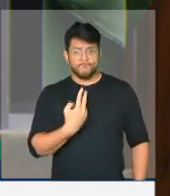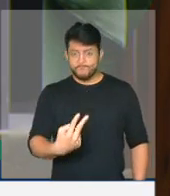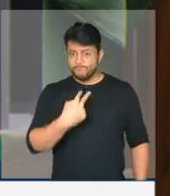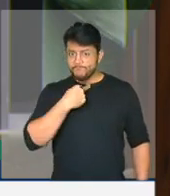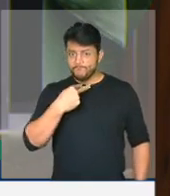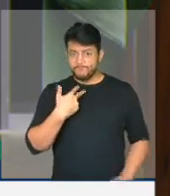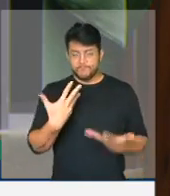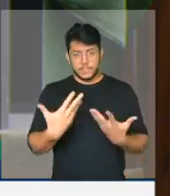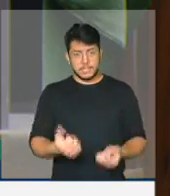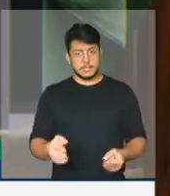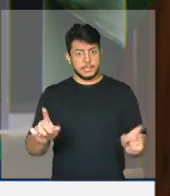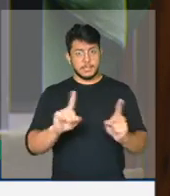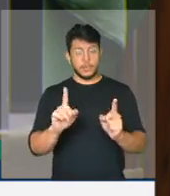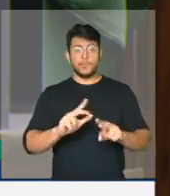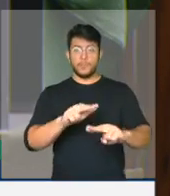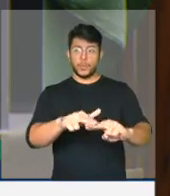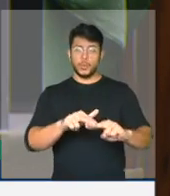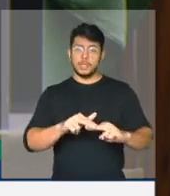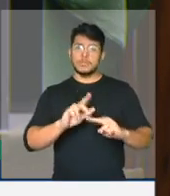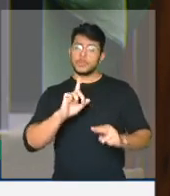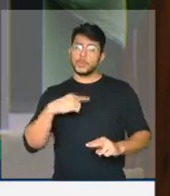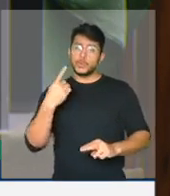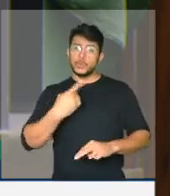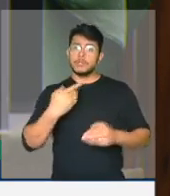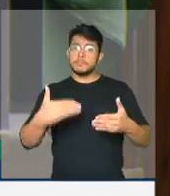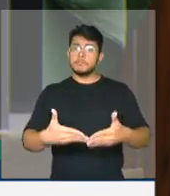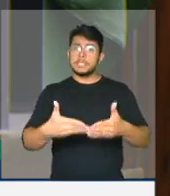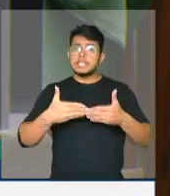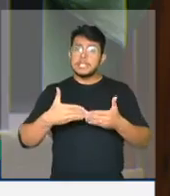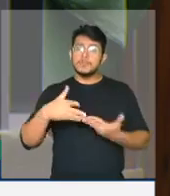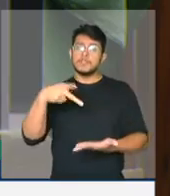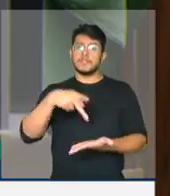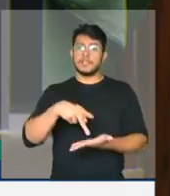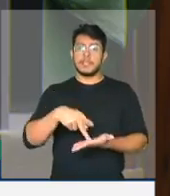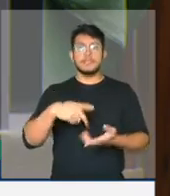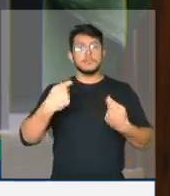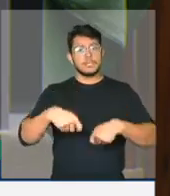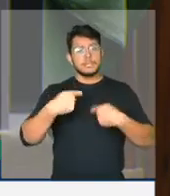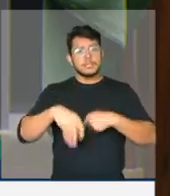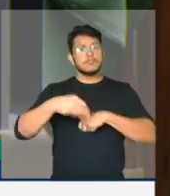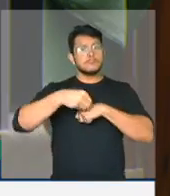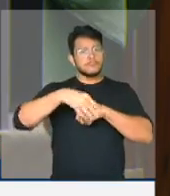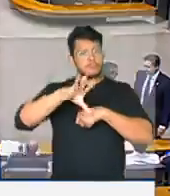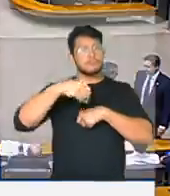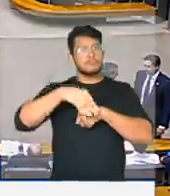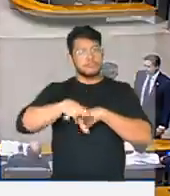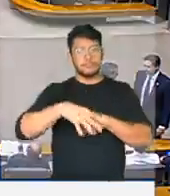e mentiras. Em nome da verdade, nós vamos continuar divulgando esses dados. Deputado Rui Falcão, pela liderança